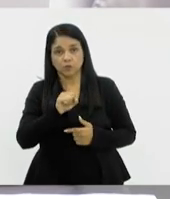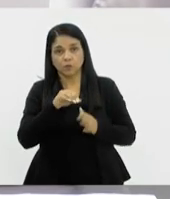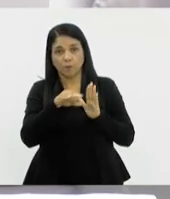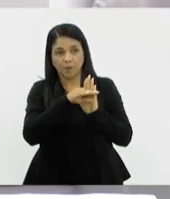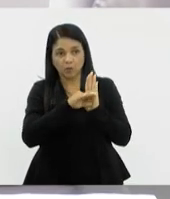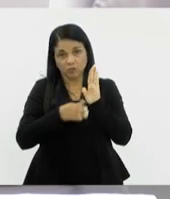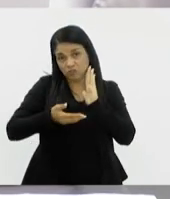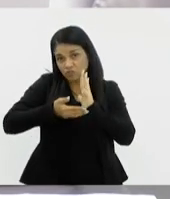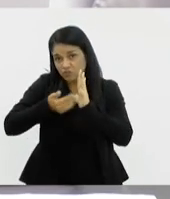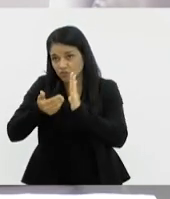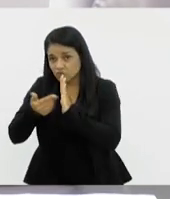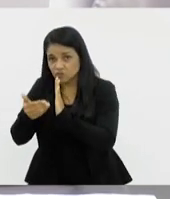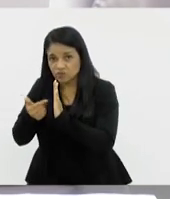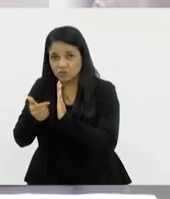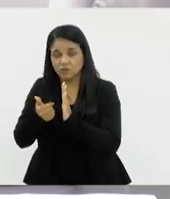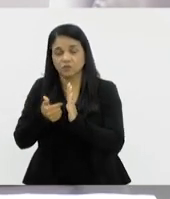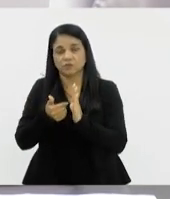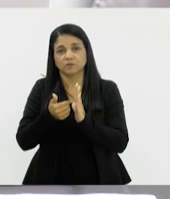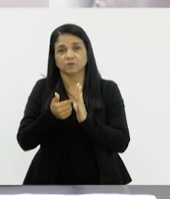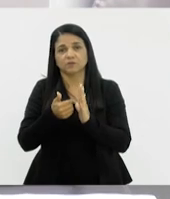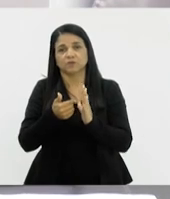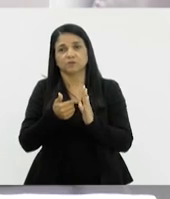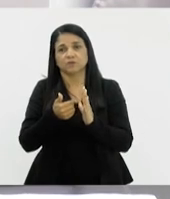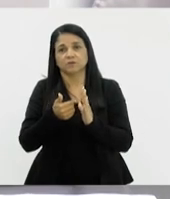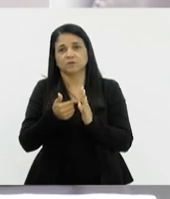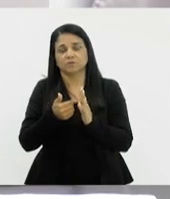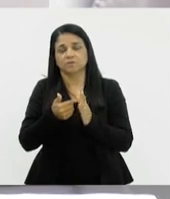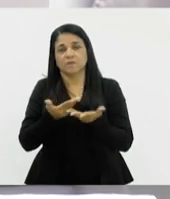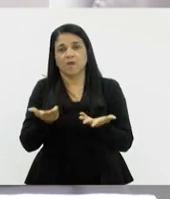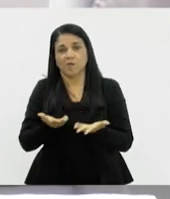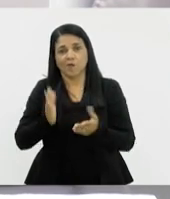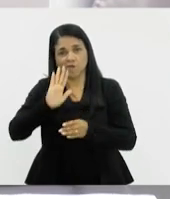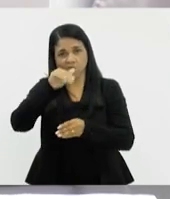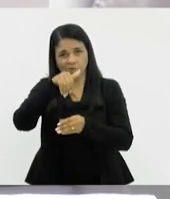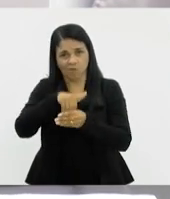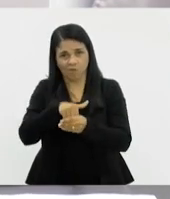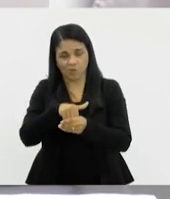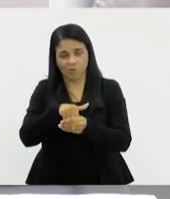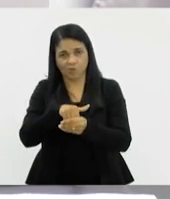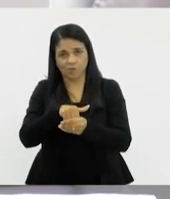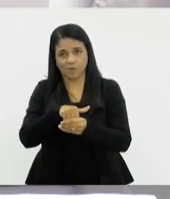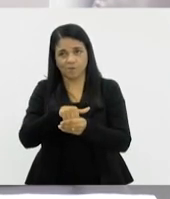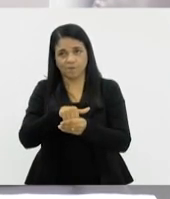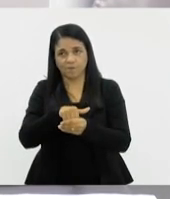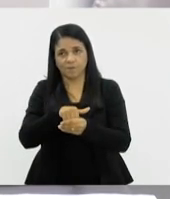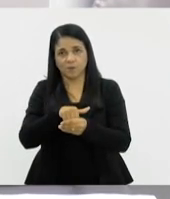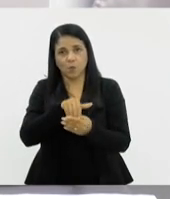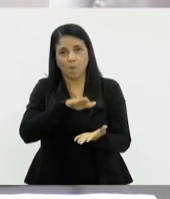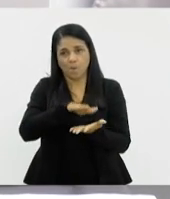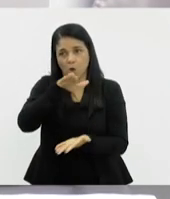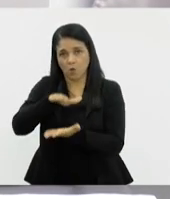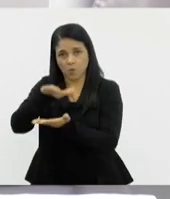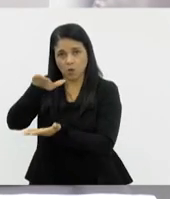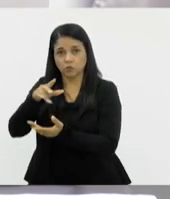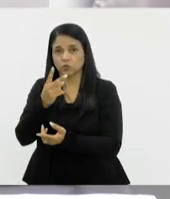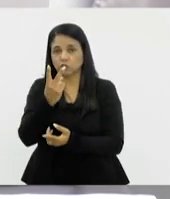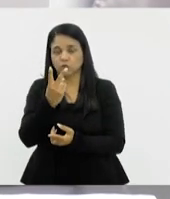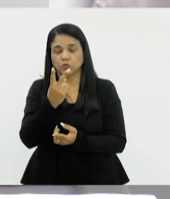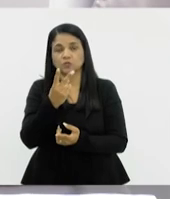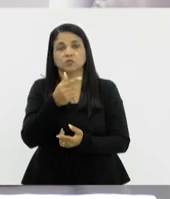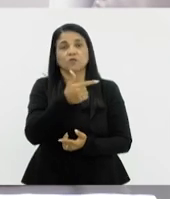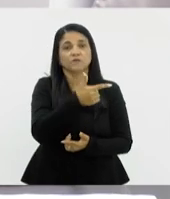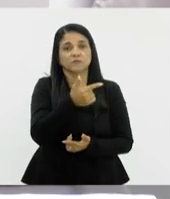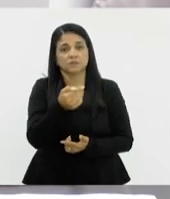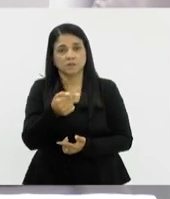foi retirado. Então, nós passaremos a votar no bloco de apenas dois projetos, o 27